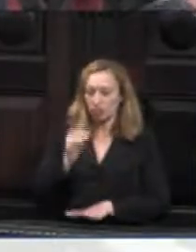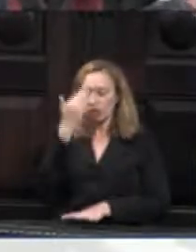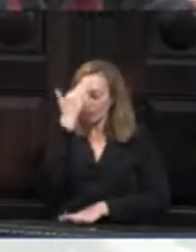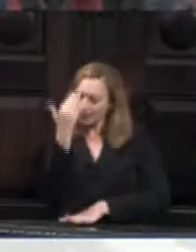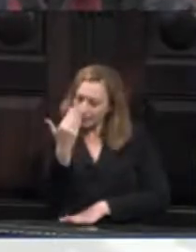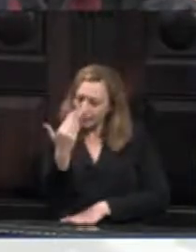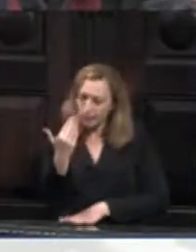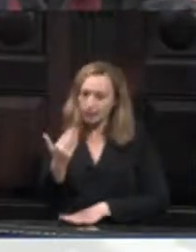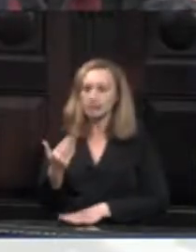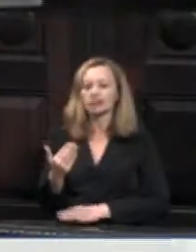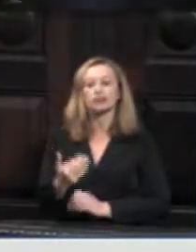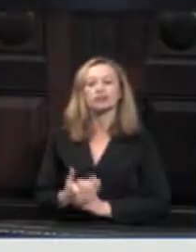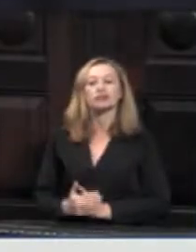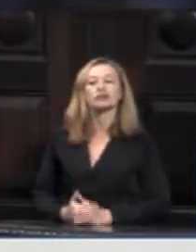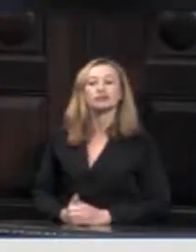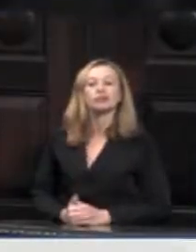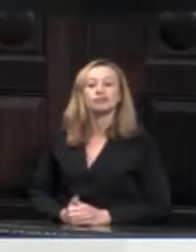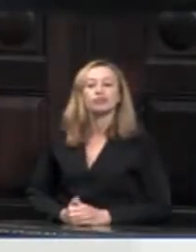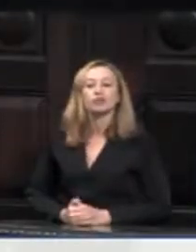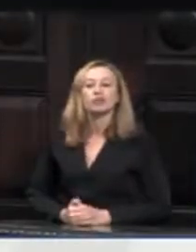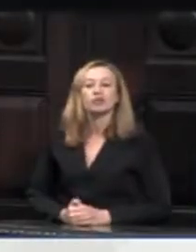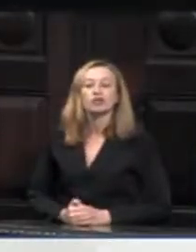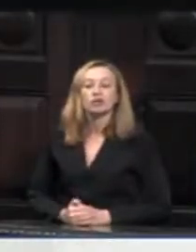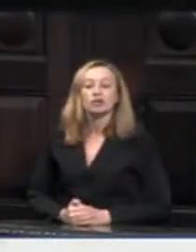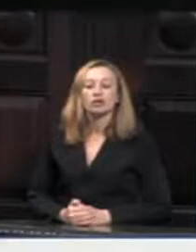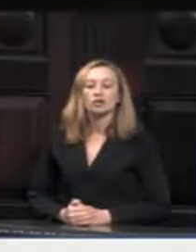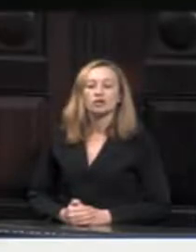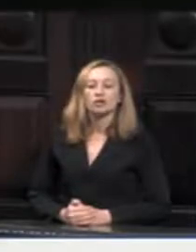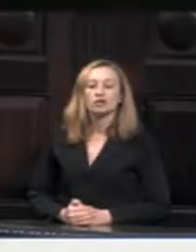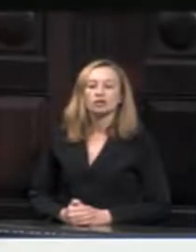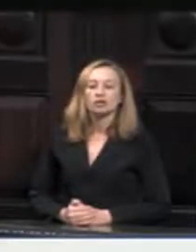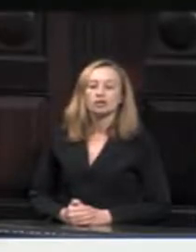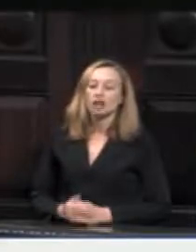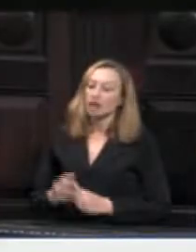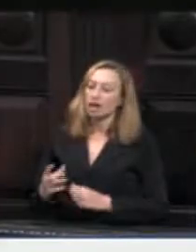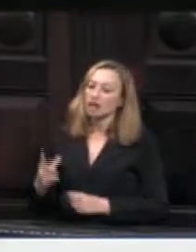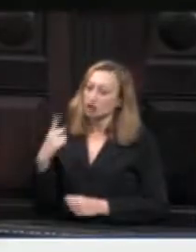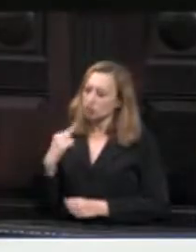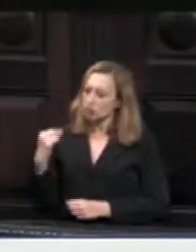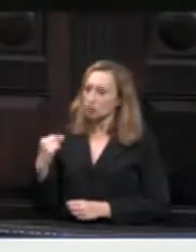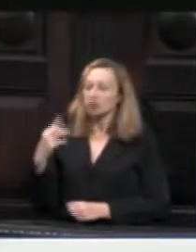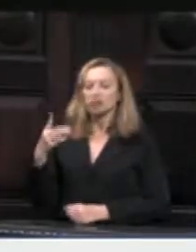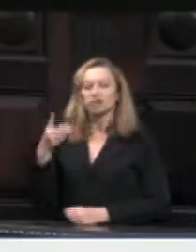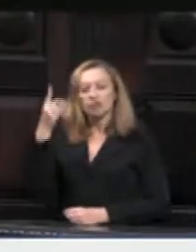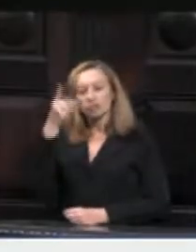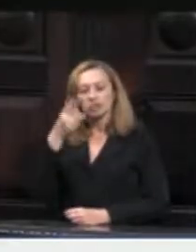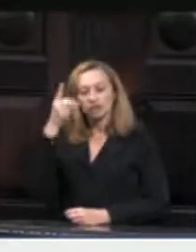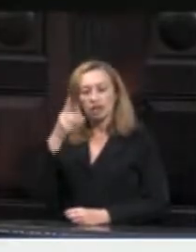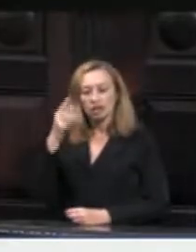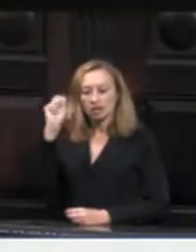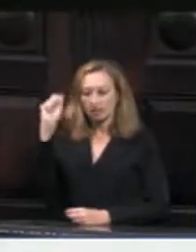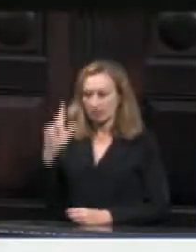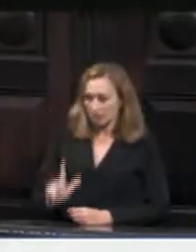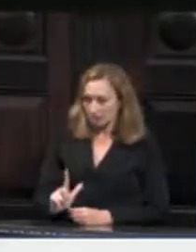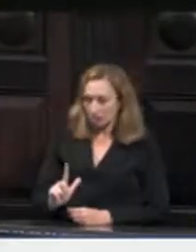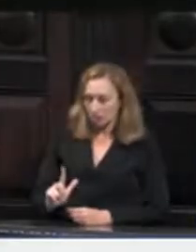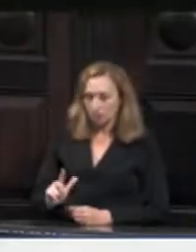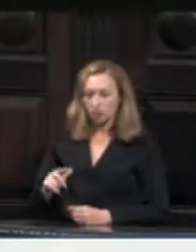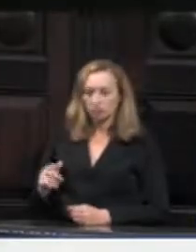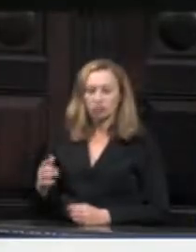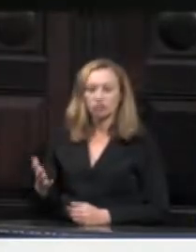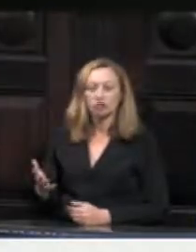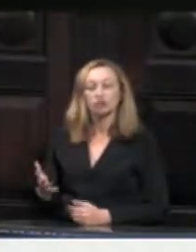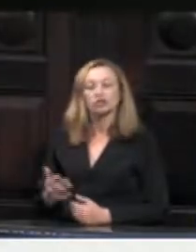Agradeço a delegação do deputado André Lazzaroni, já que eu não podia ser relator, visto